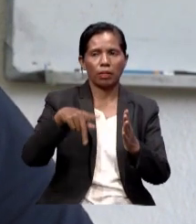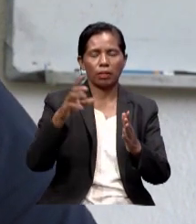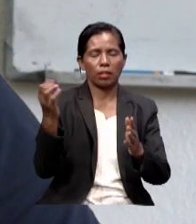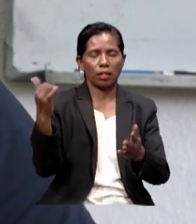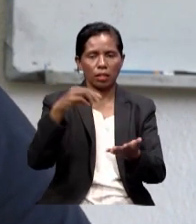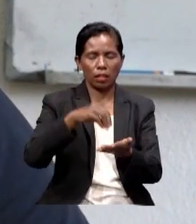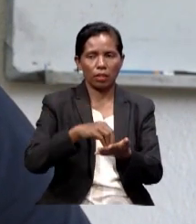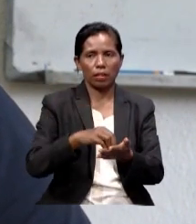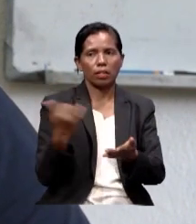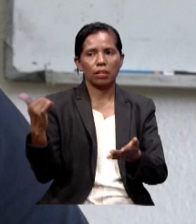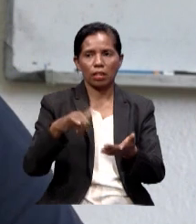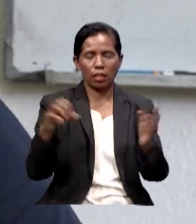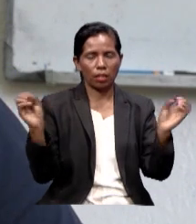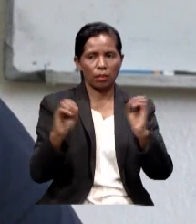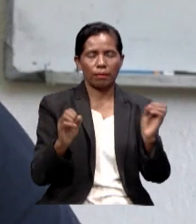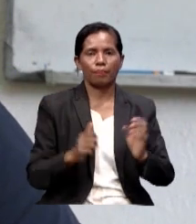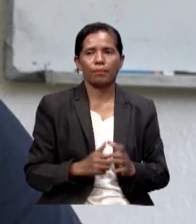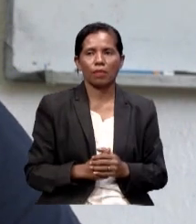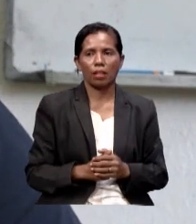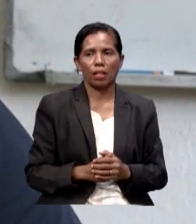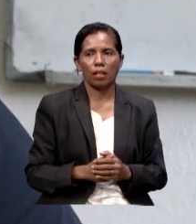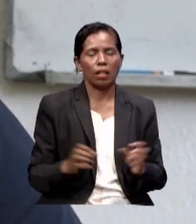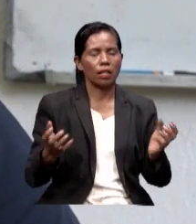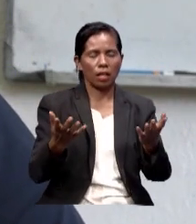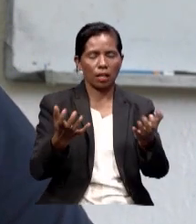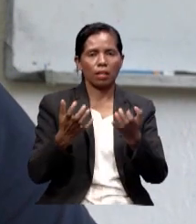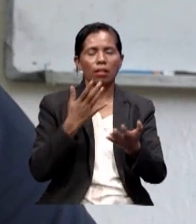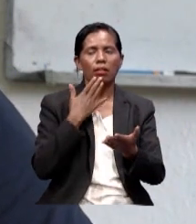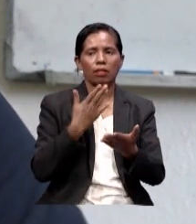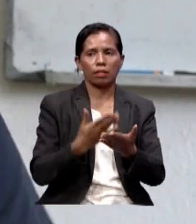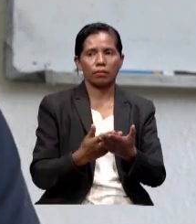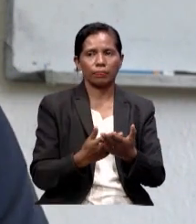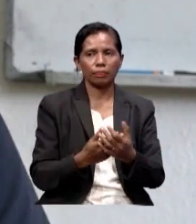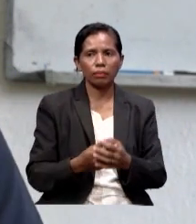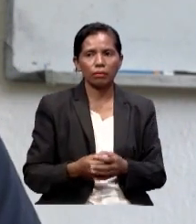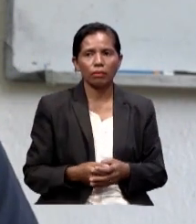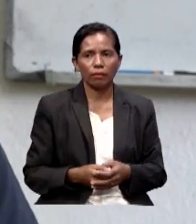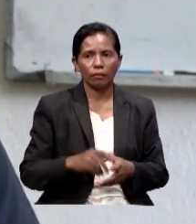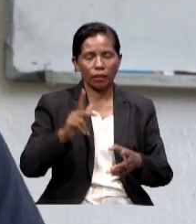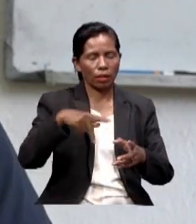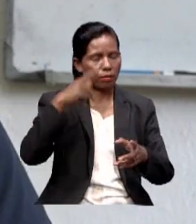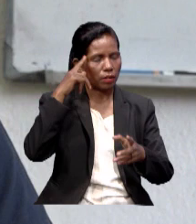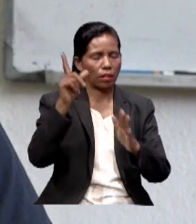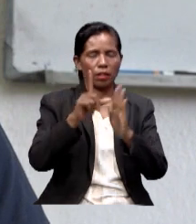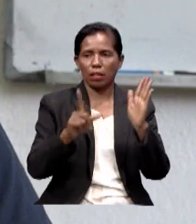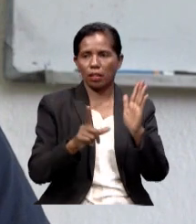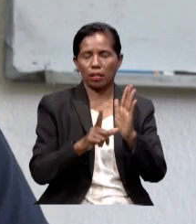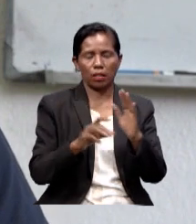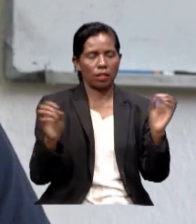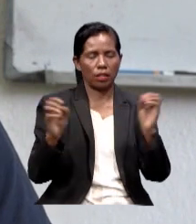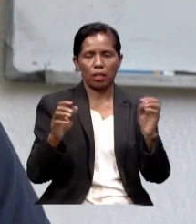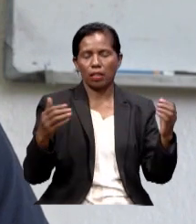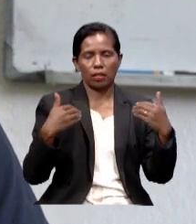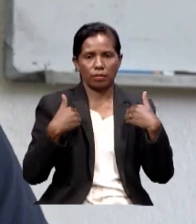mas ser lá a vontade de ir. Tambah lah ya politika lebih ladung